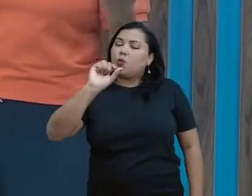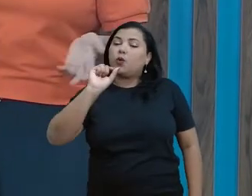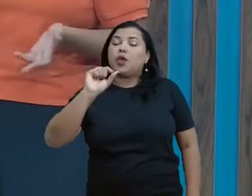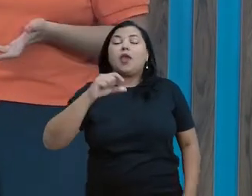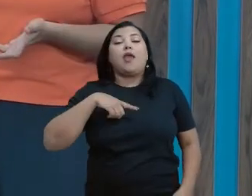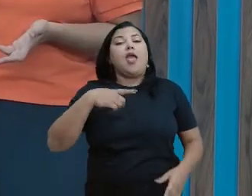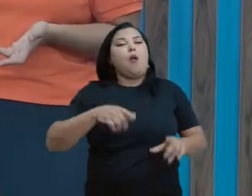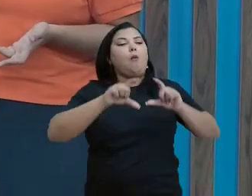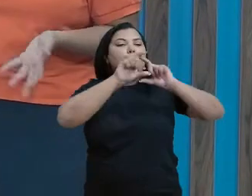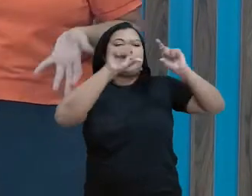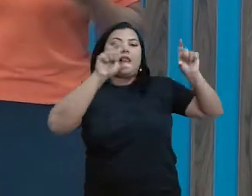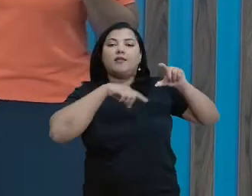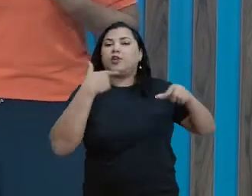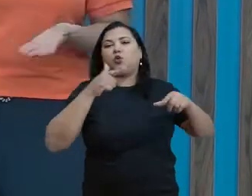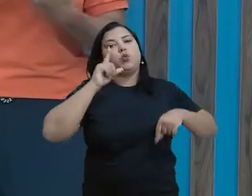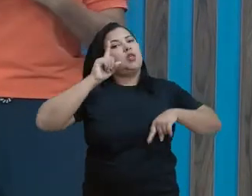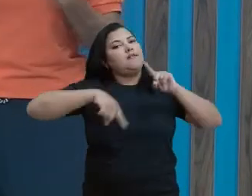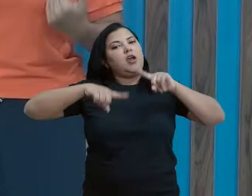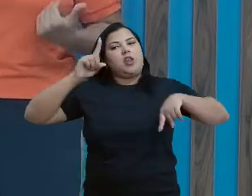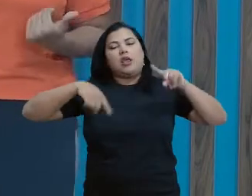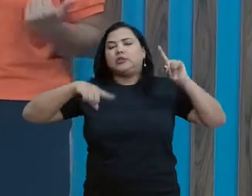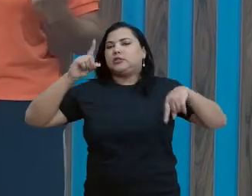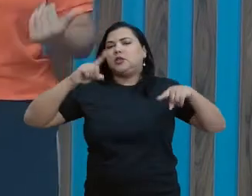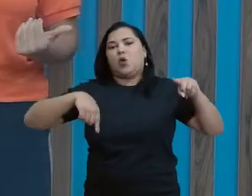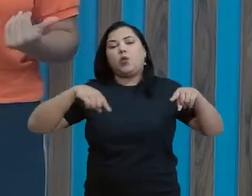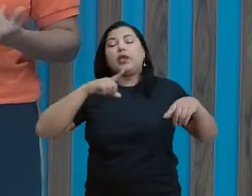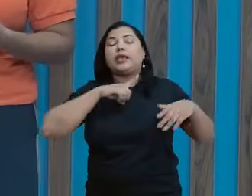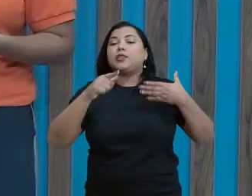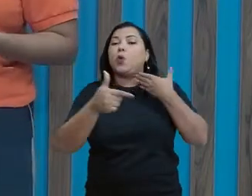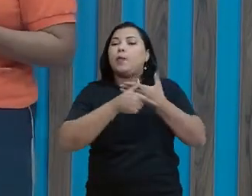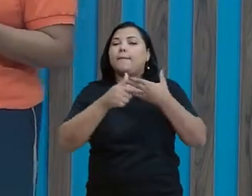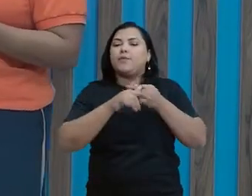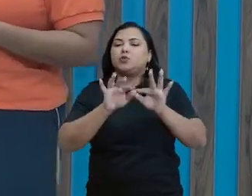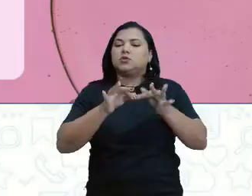relaciona 2 orações ou termos que exercem a mesma função sintática.